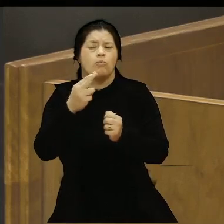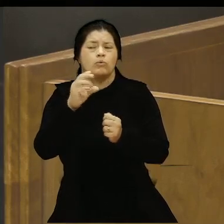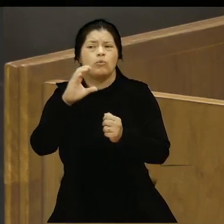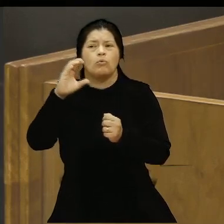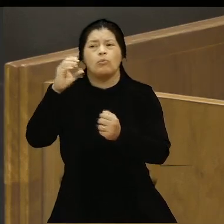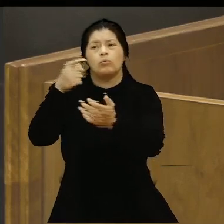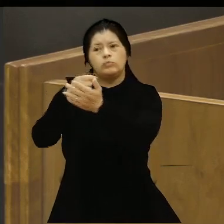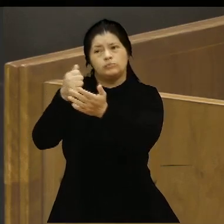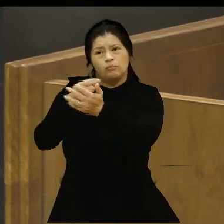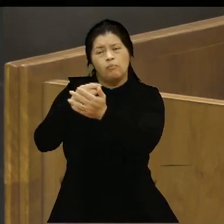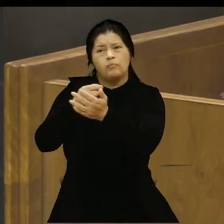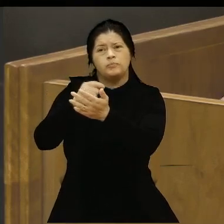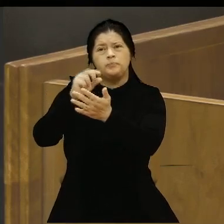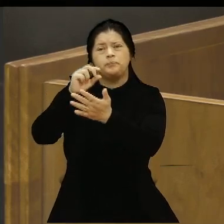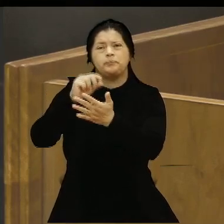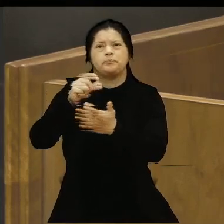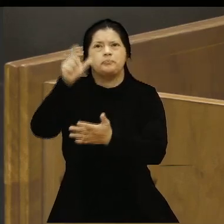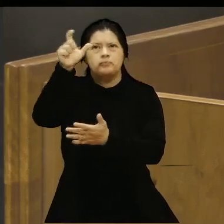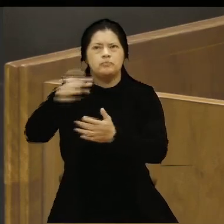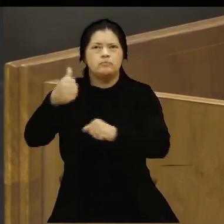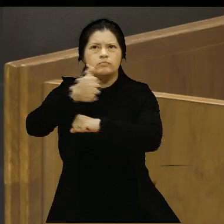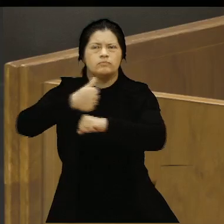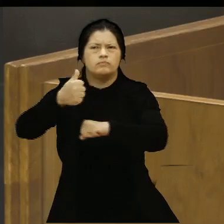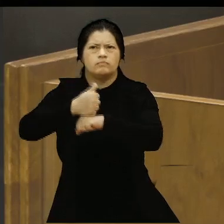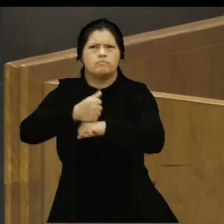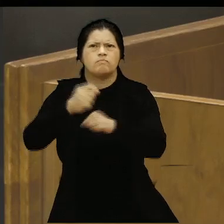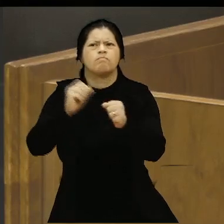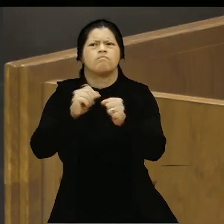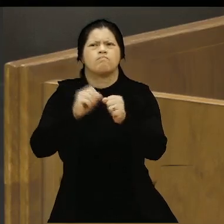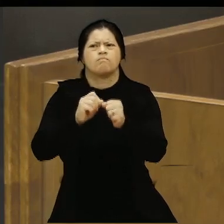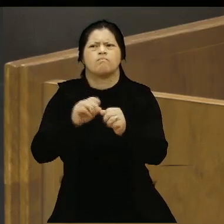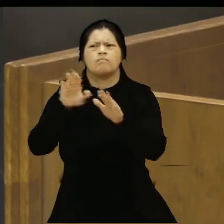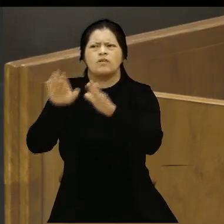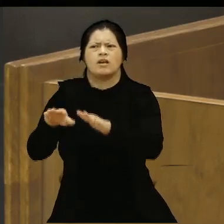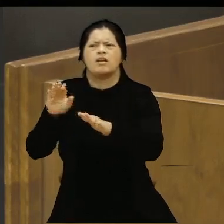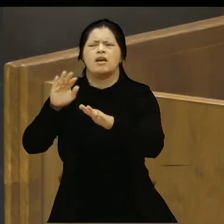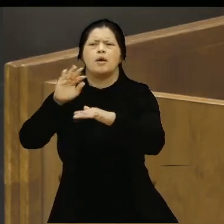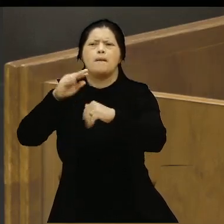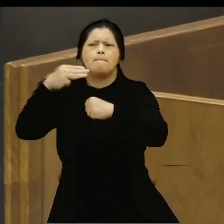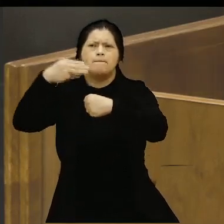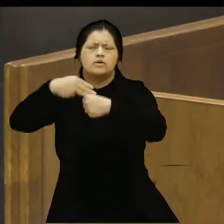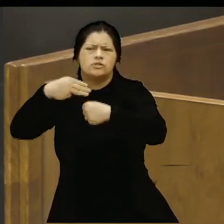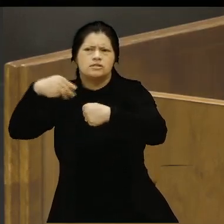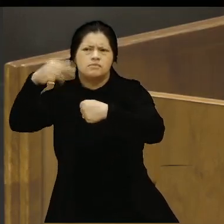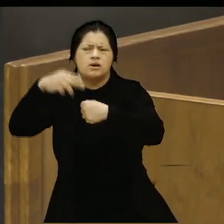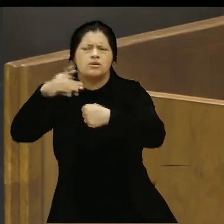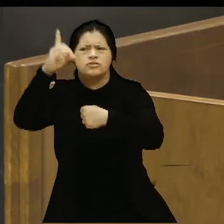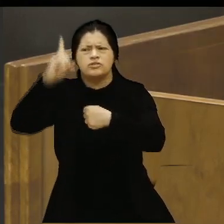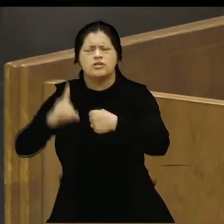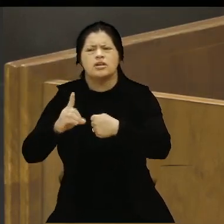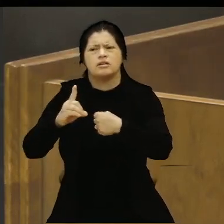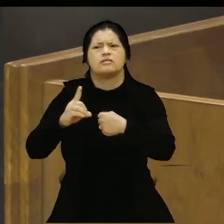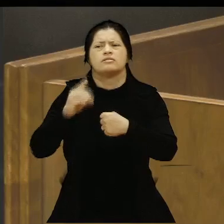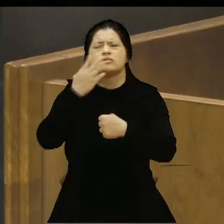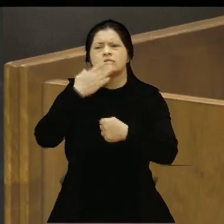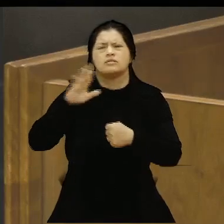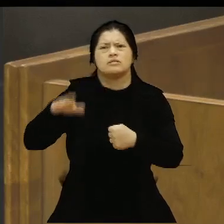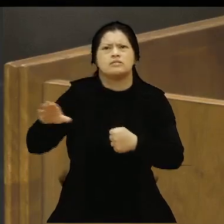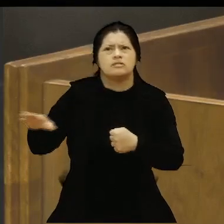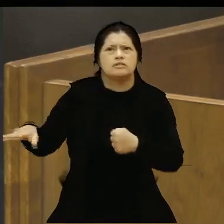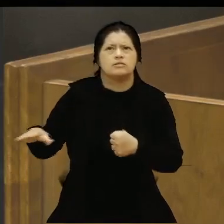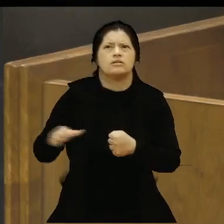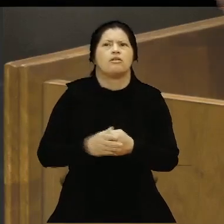para o contador, diz que faz questão de deixar para os fundos municipais, para o Conselho Municipal dos Direitos da Criança e do Adolescente, o CONDICA, para o